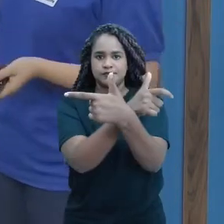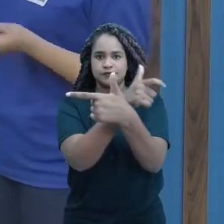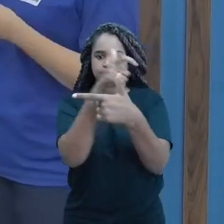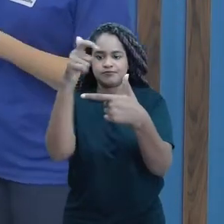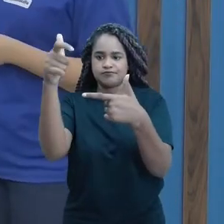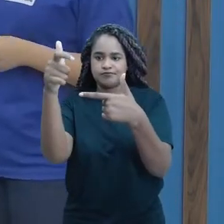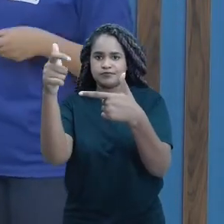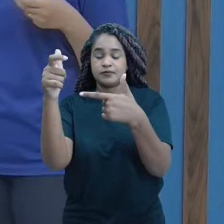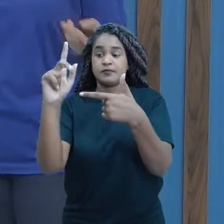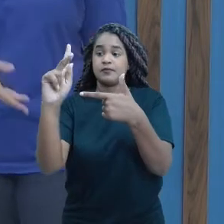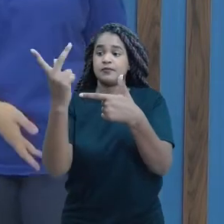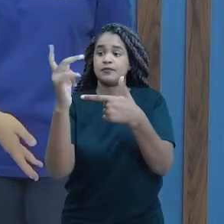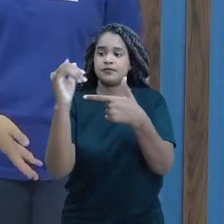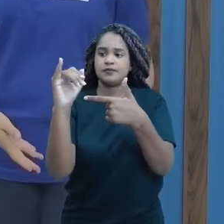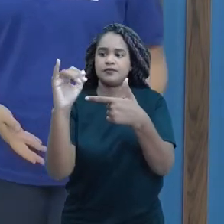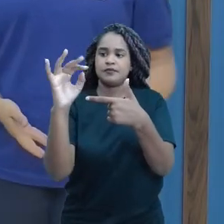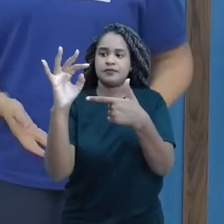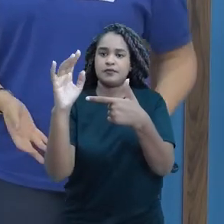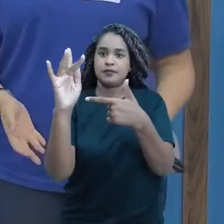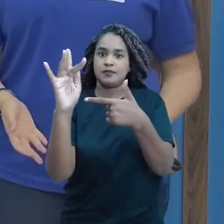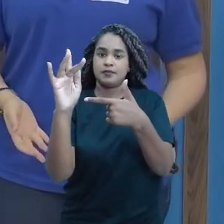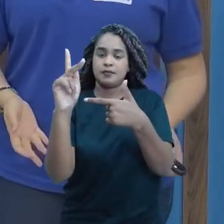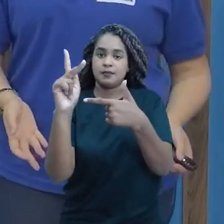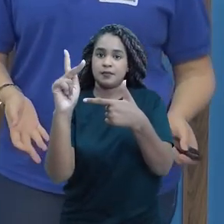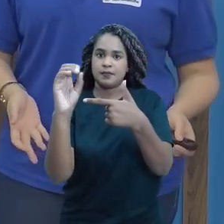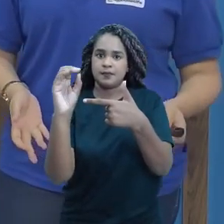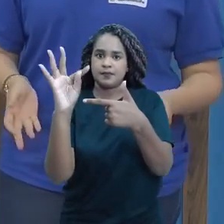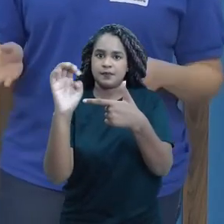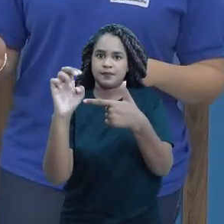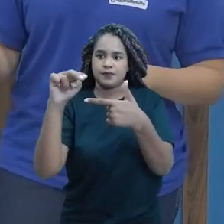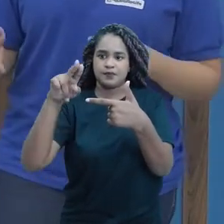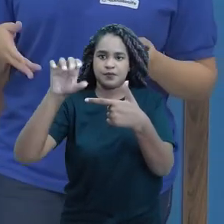vai ter uma hipotenusa formando um ângulo de 90